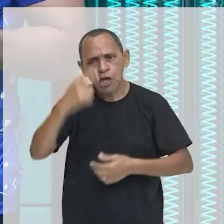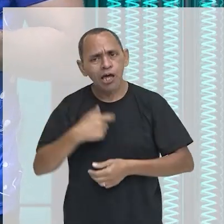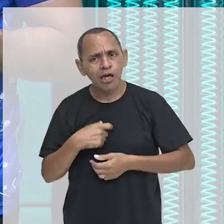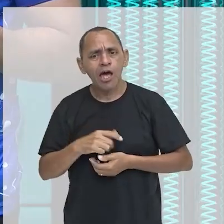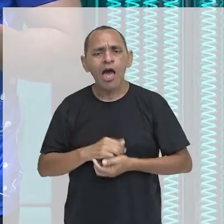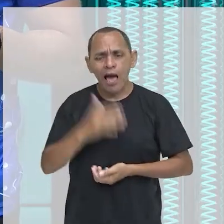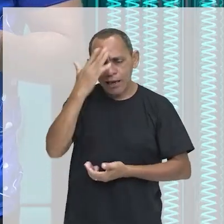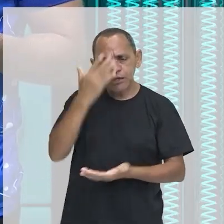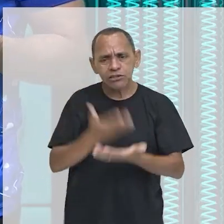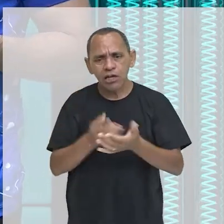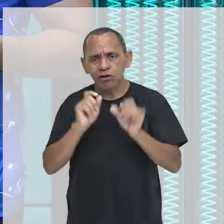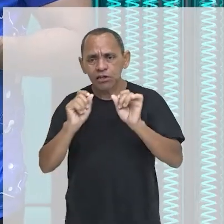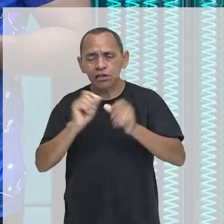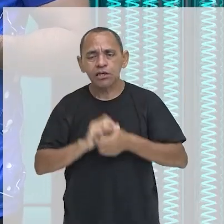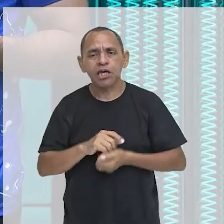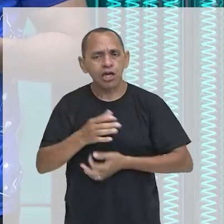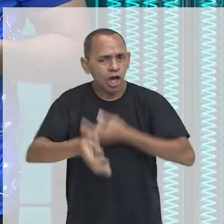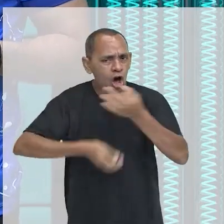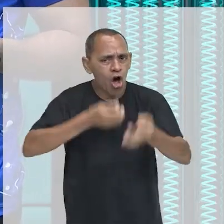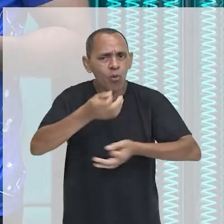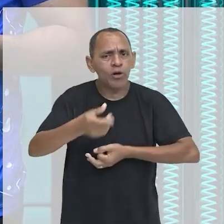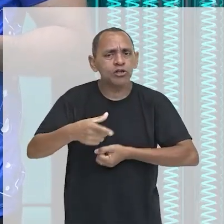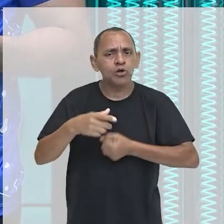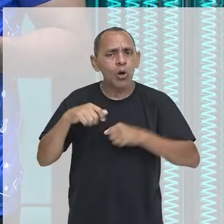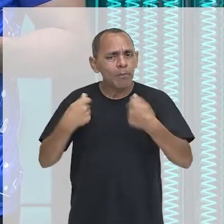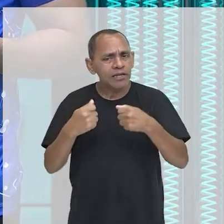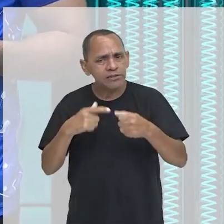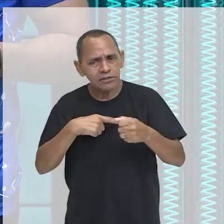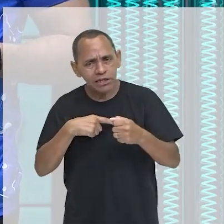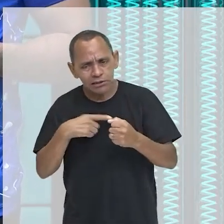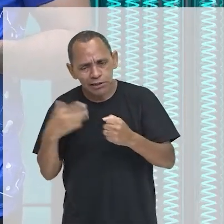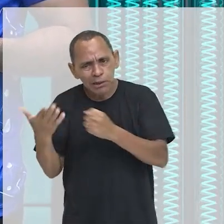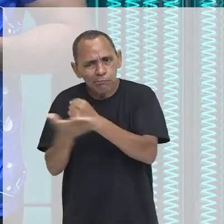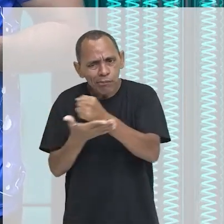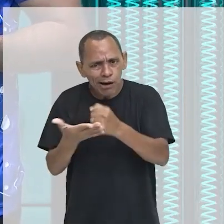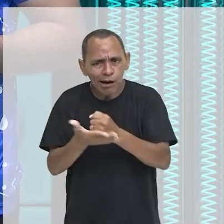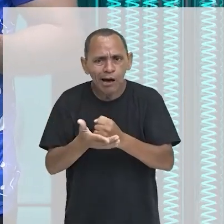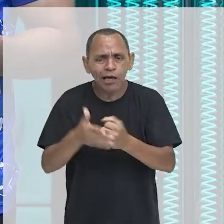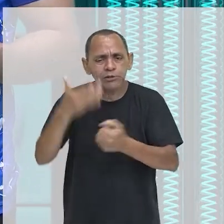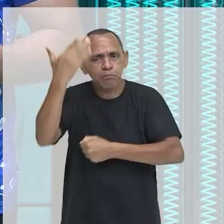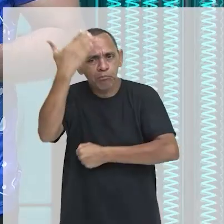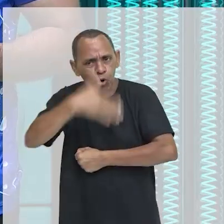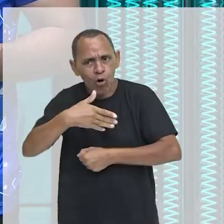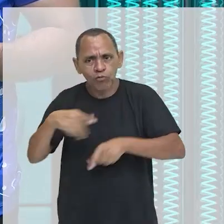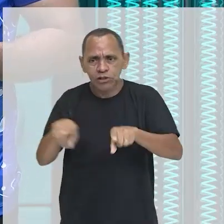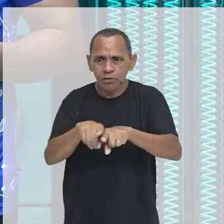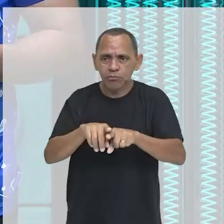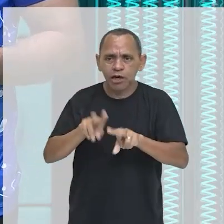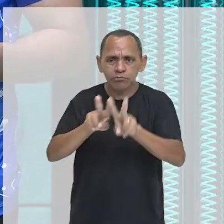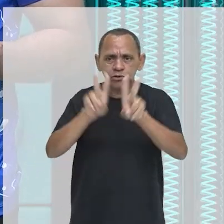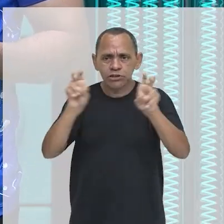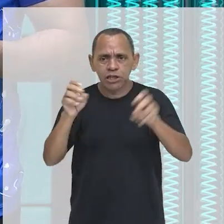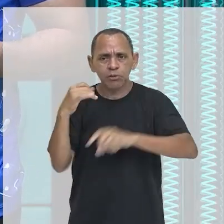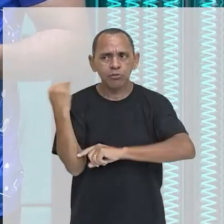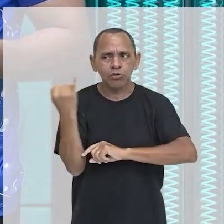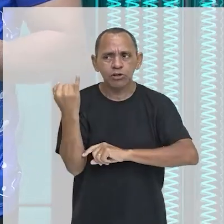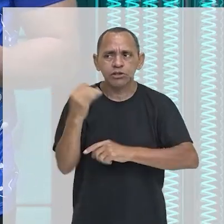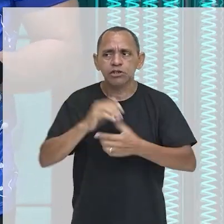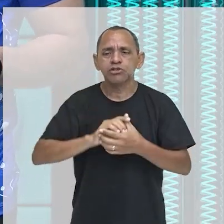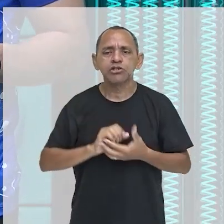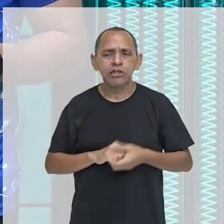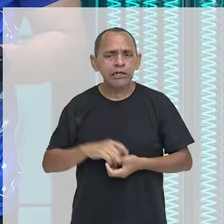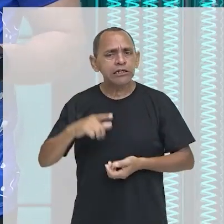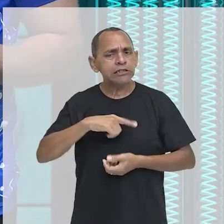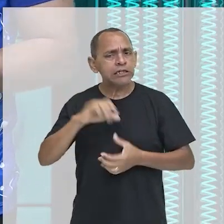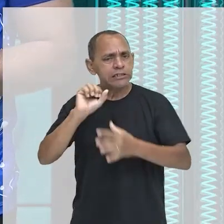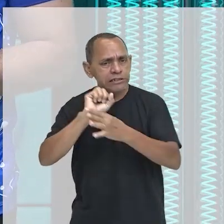consideração isso, né? O nosso argumento ele tem que ser lógico, né? Você tem que estar falando sobre um tema e ficar nele,